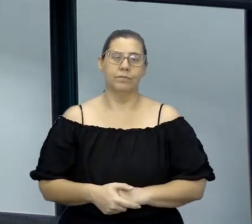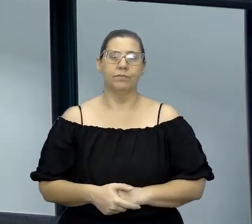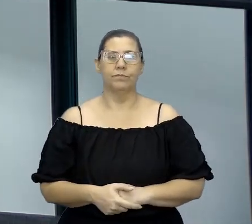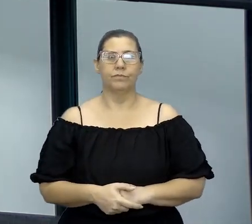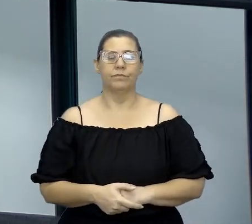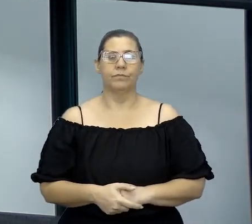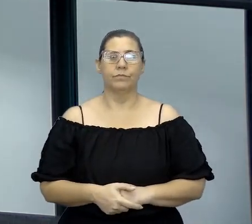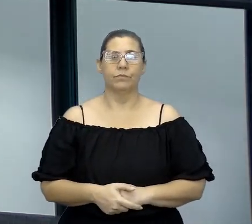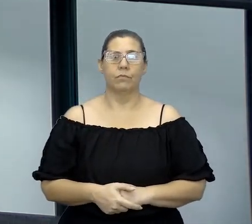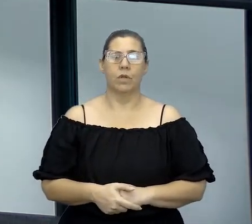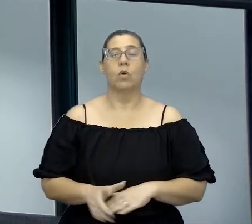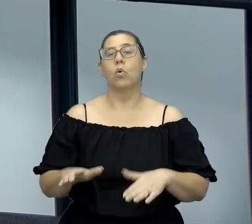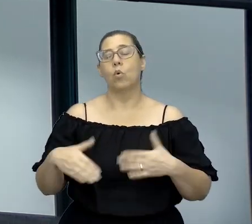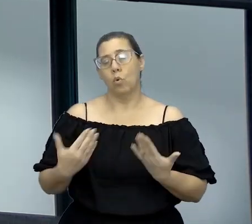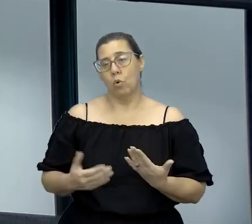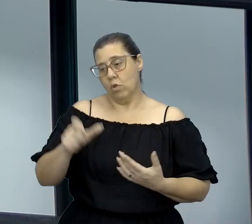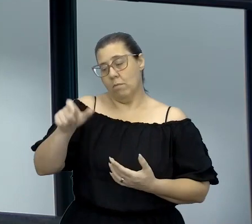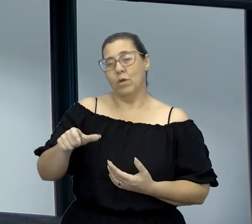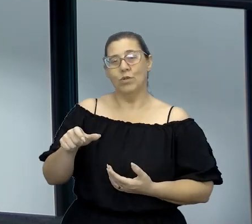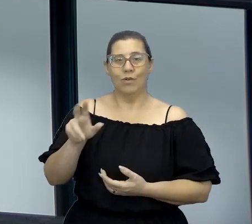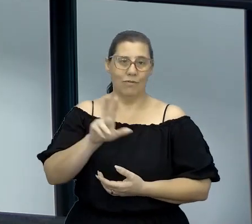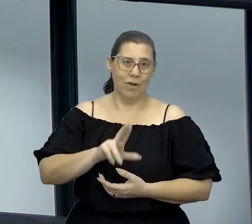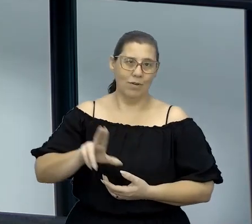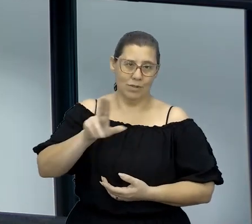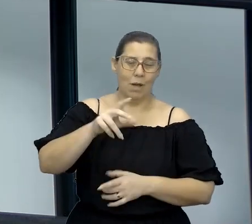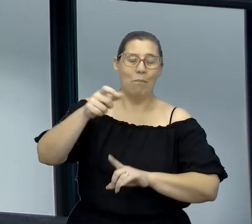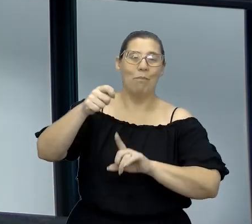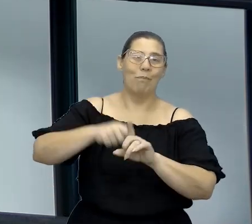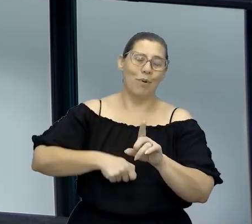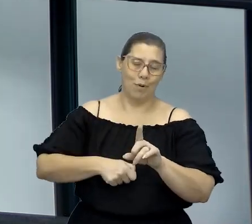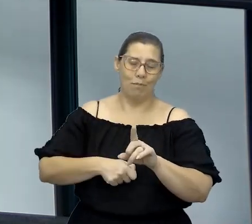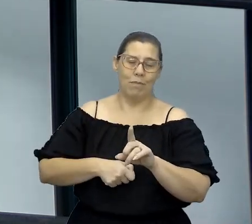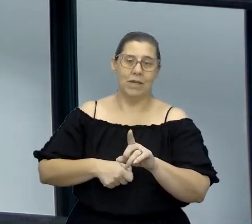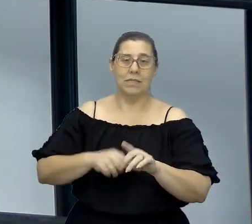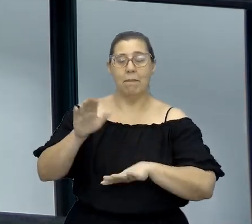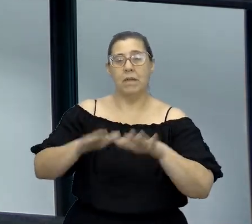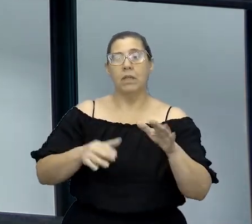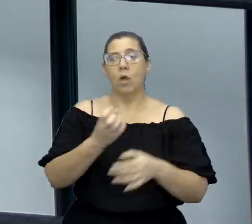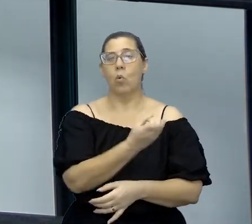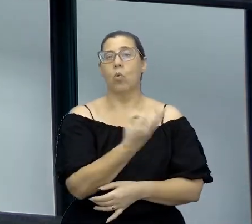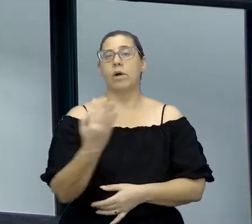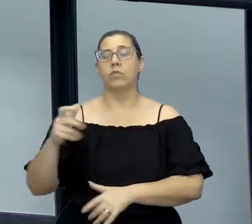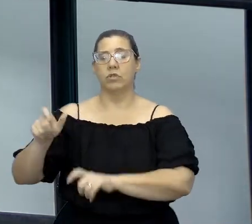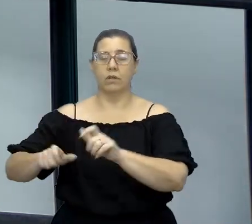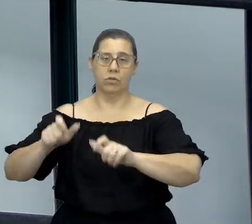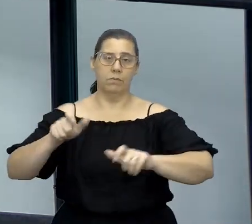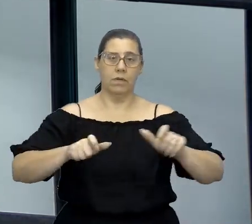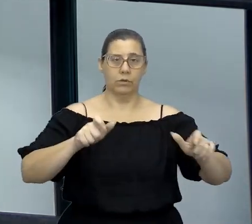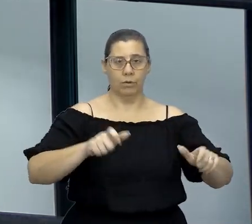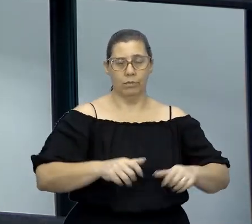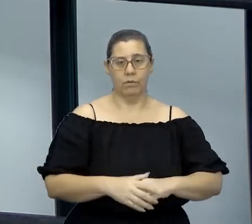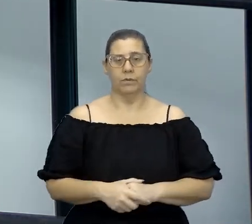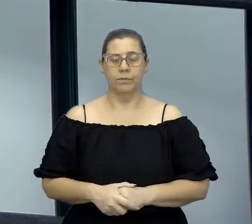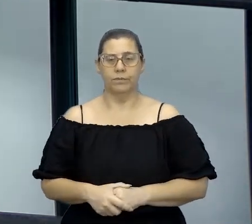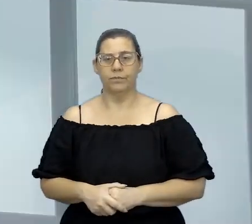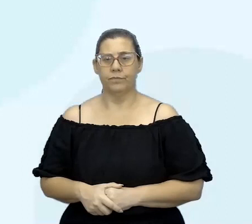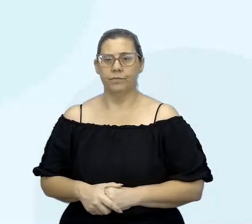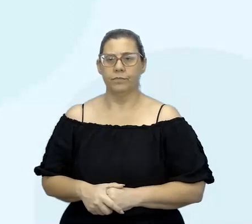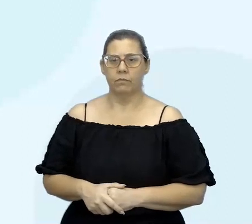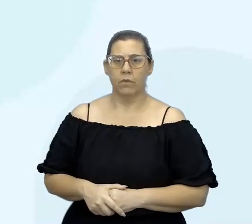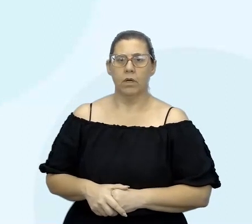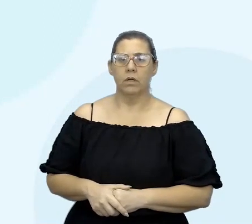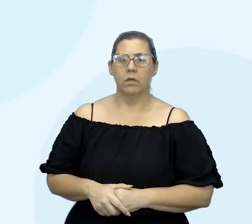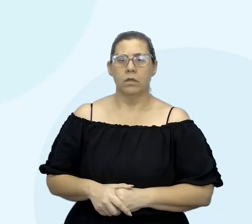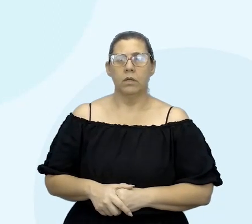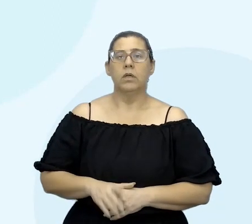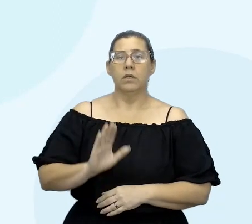para o consumo mensal da edificação, dependendo do número de pessoas. Tudo bem? E aí, aqui eu já deixei